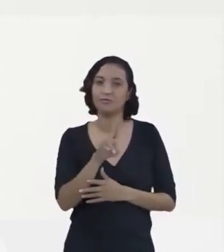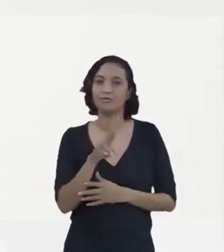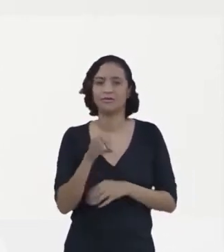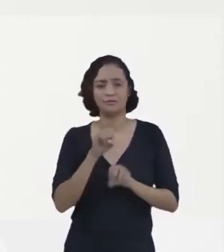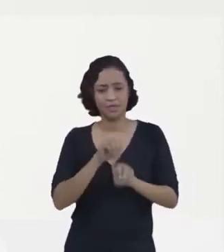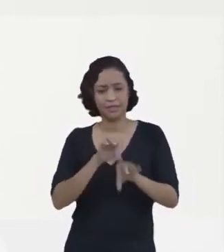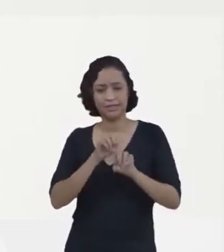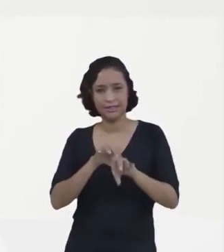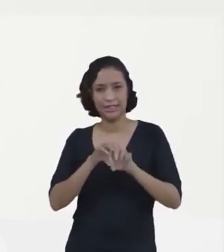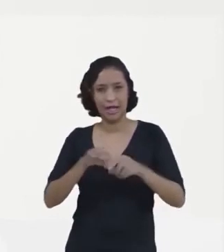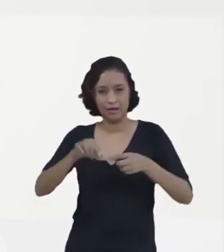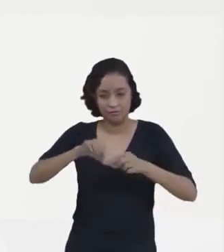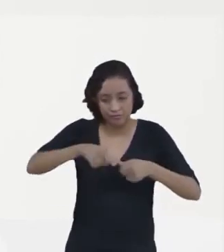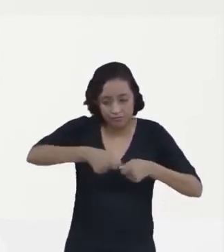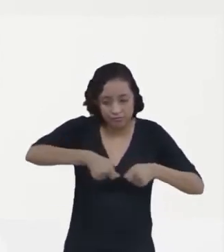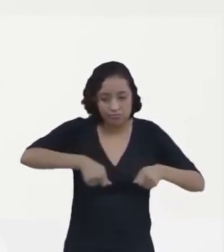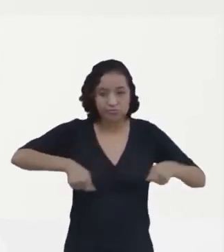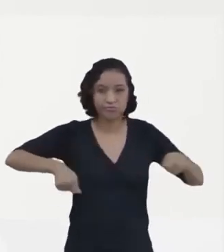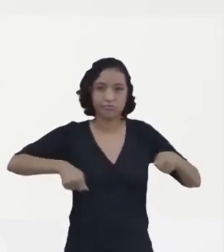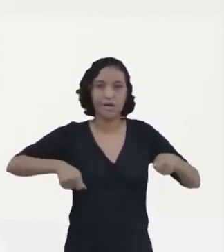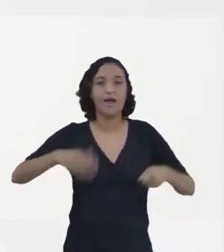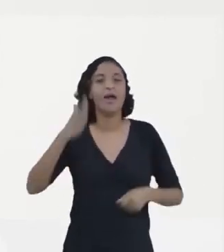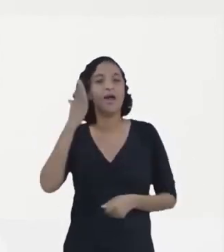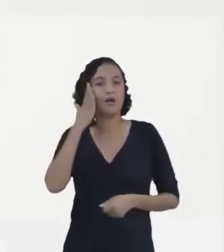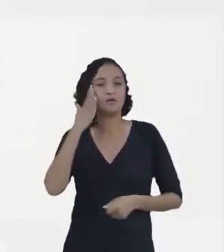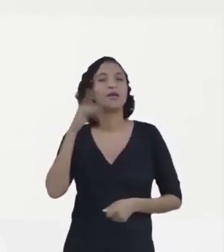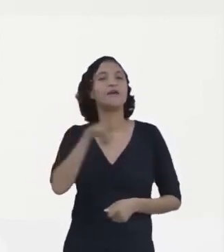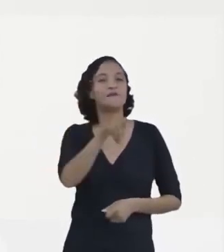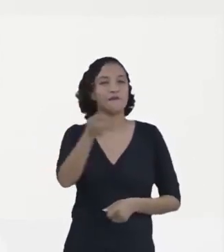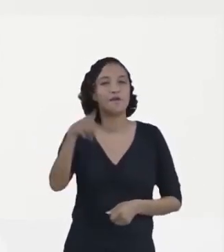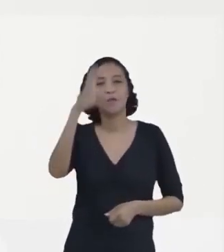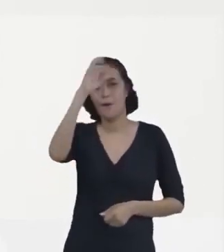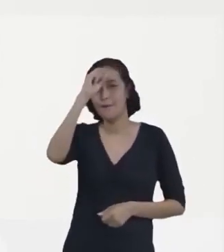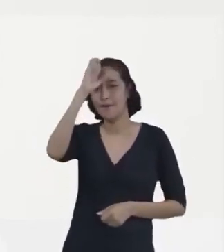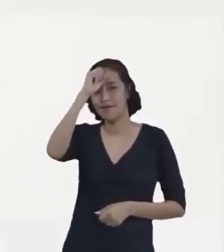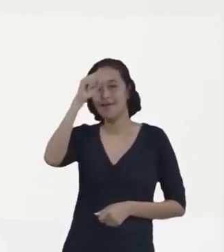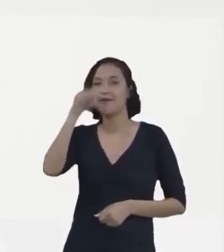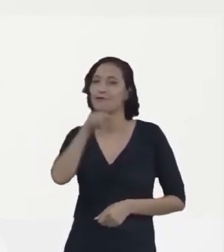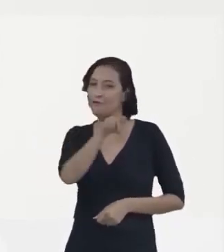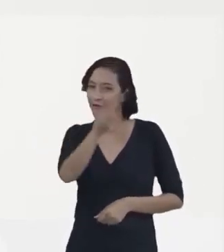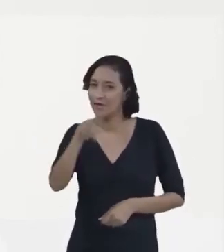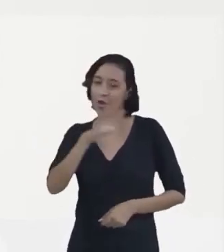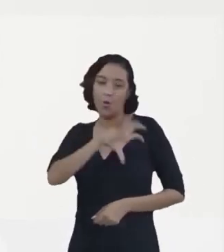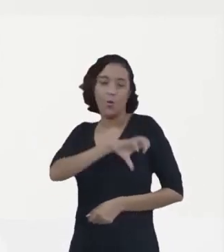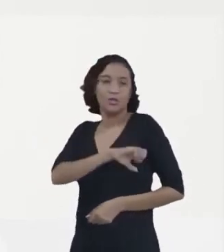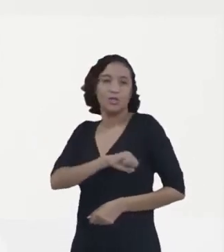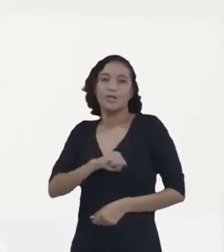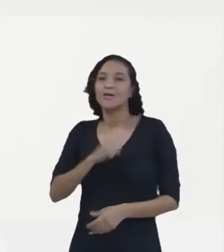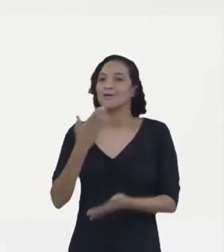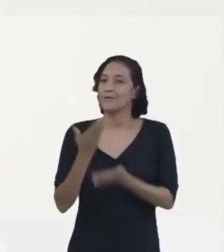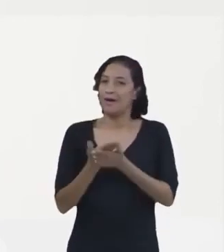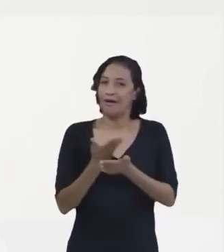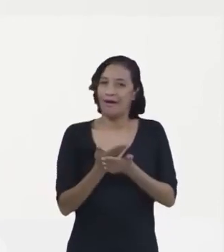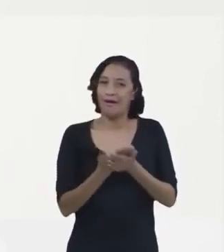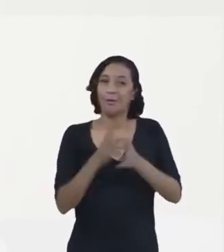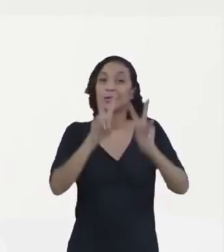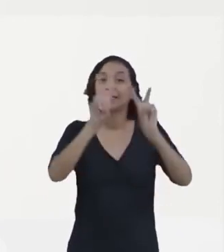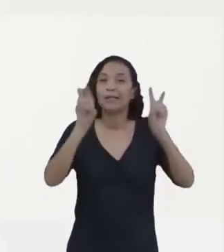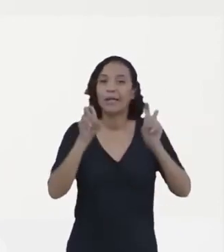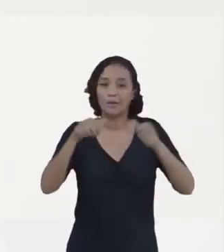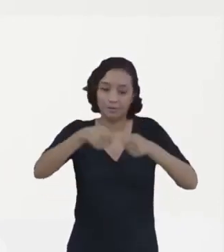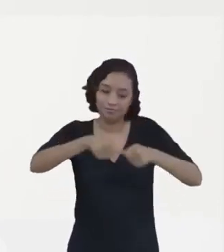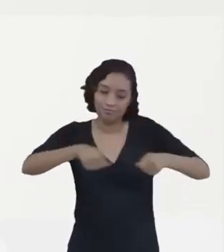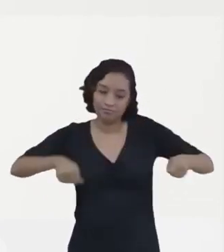de comprimento para as crianças, que eu sei que vocês estão aprendendo, estão gostando muito da nossa aula sobre medidas de comprimento.